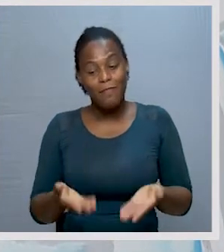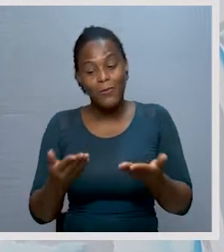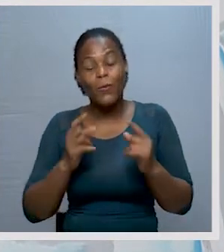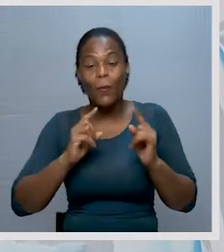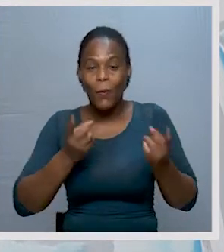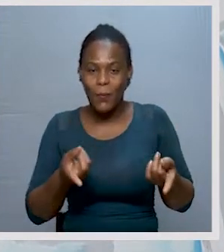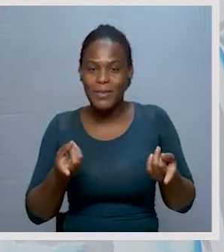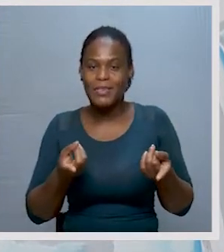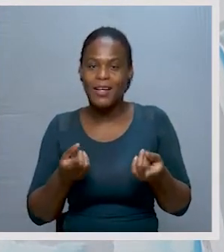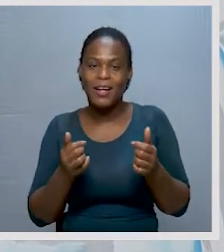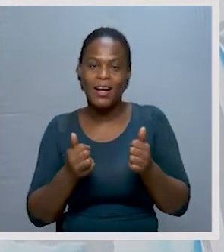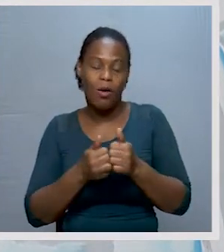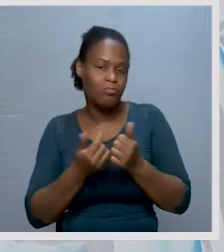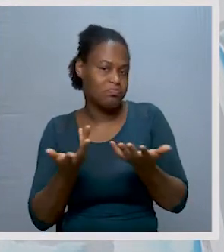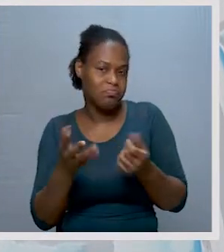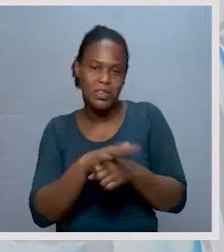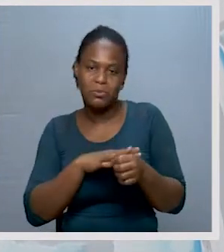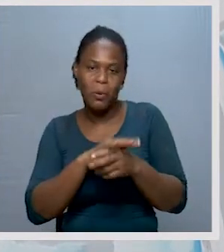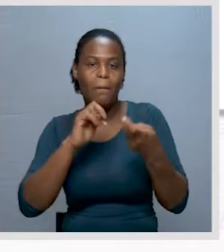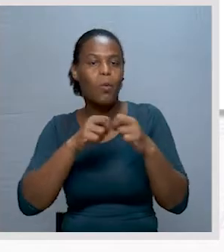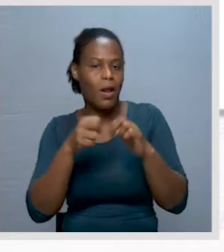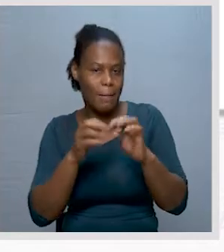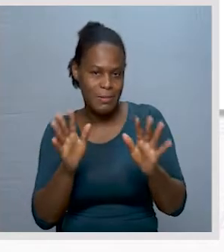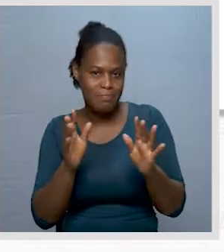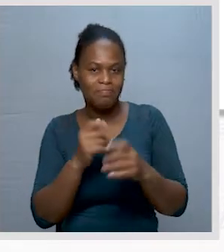começar com uma situação problema.